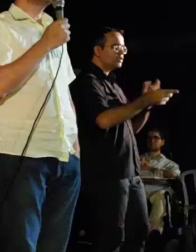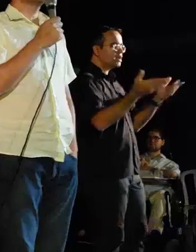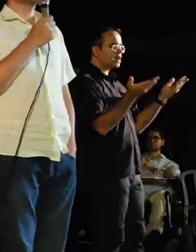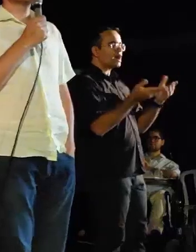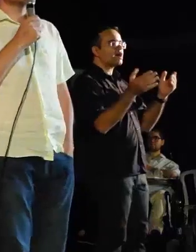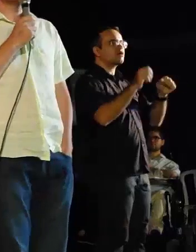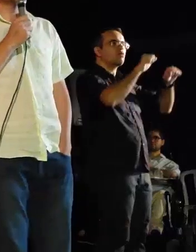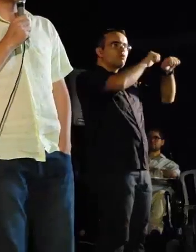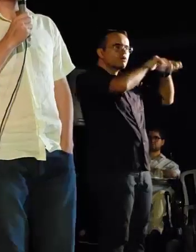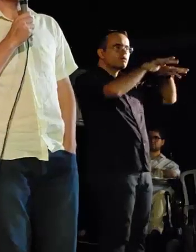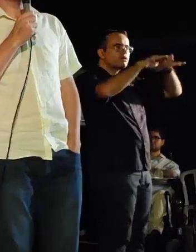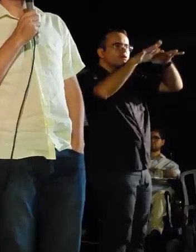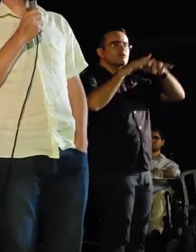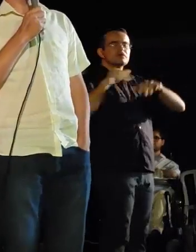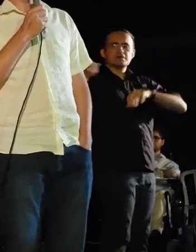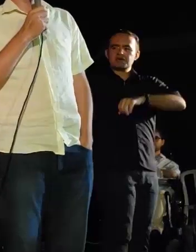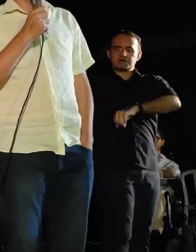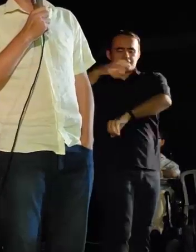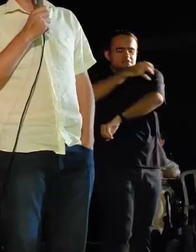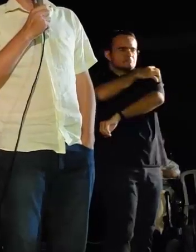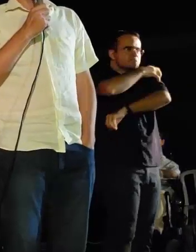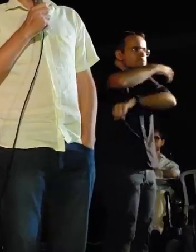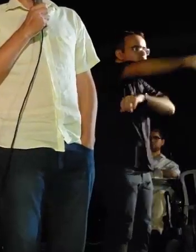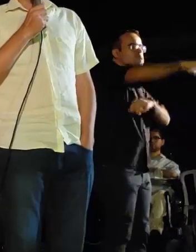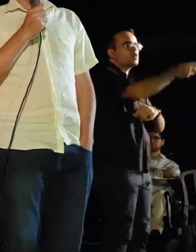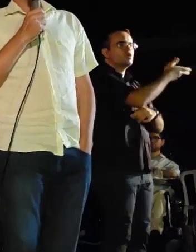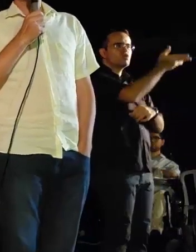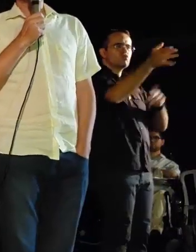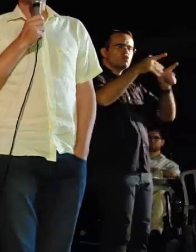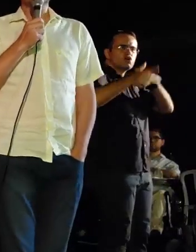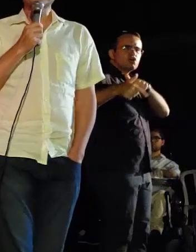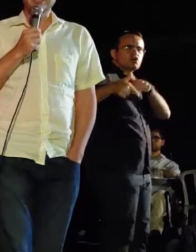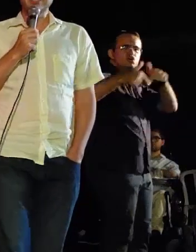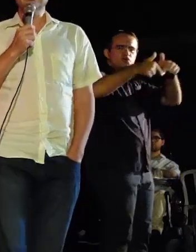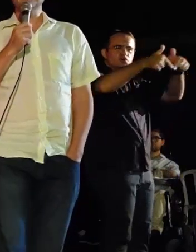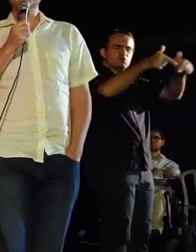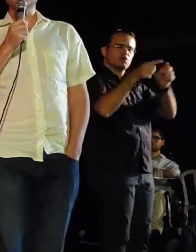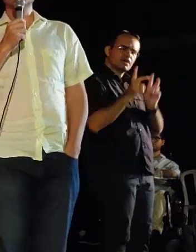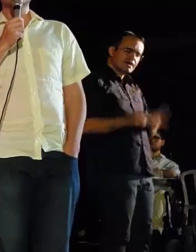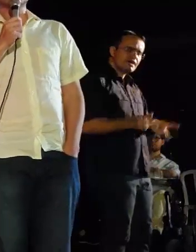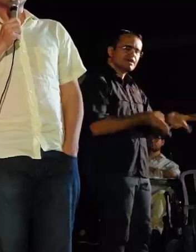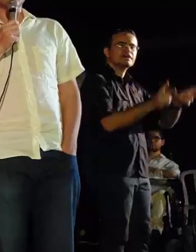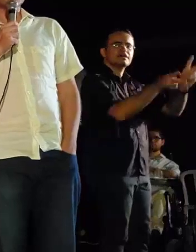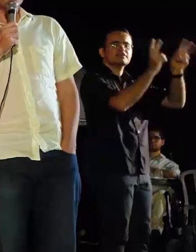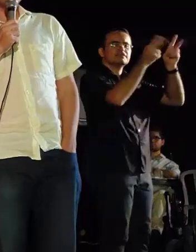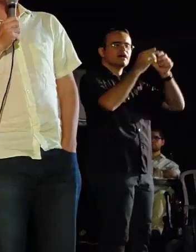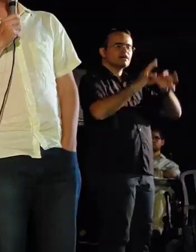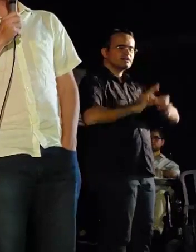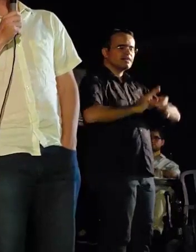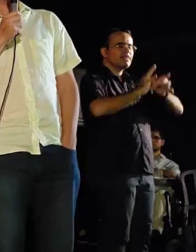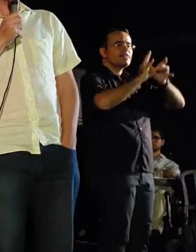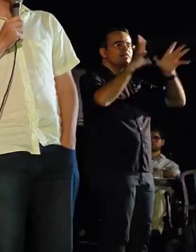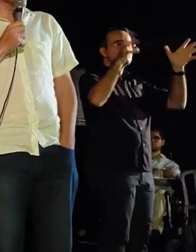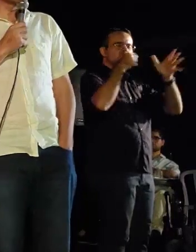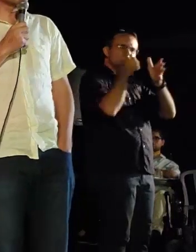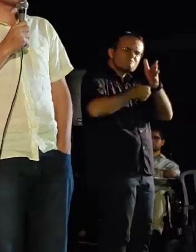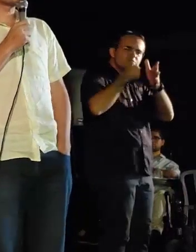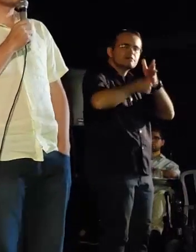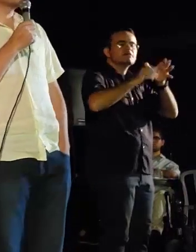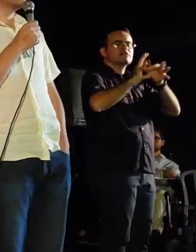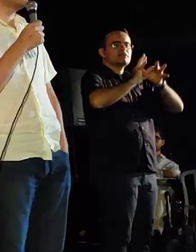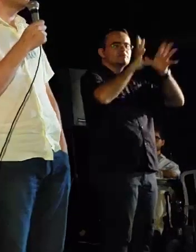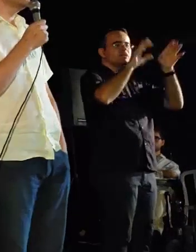alimentados de uma potência muito grande para uma luta que é uma luta eterna, que é a luta pela liberdade, pela